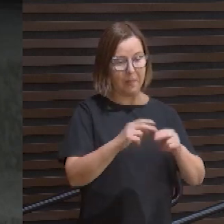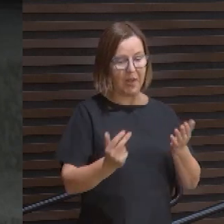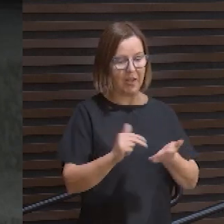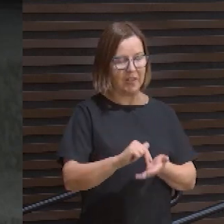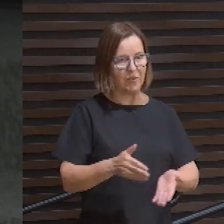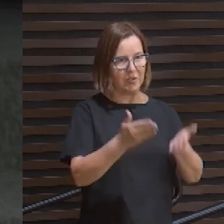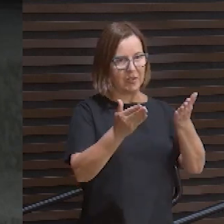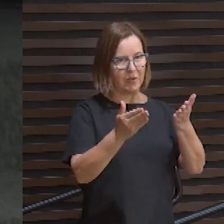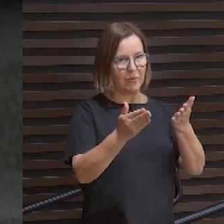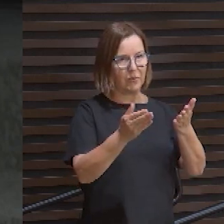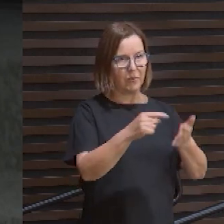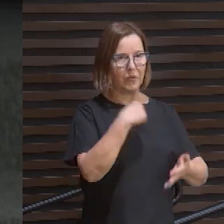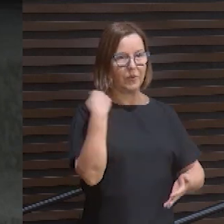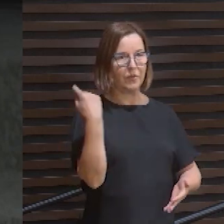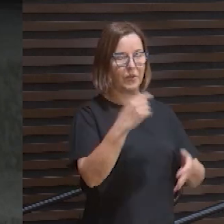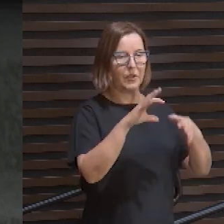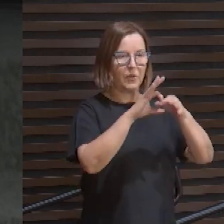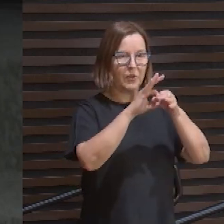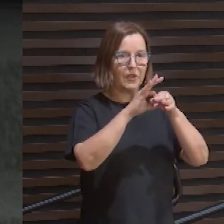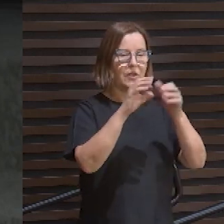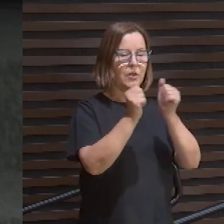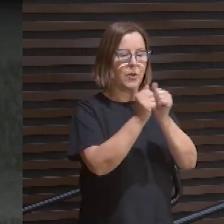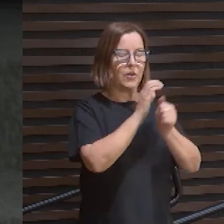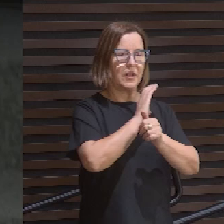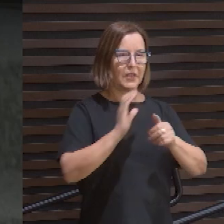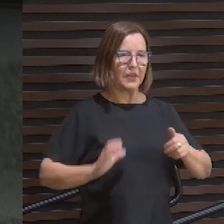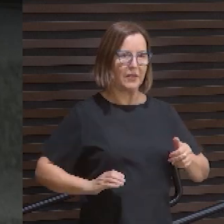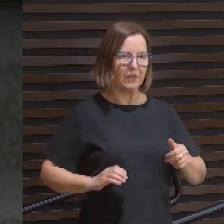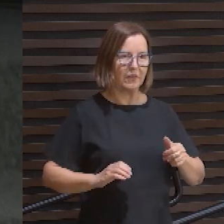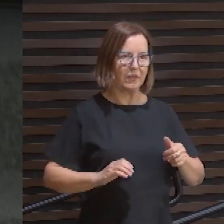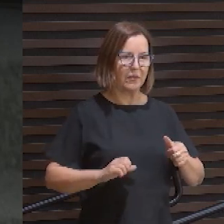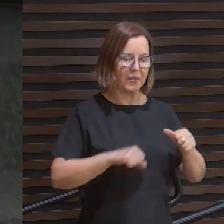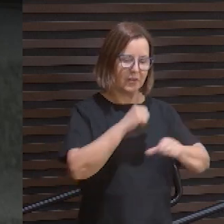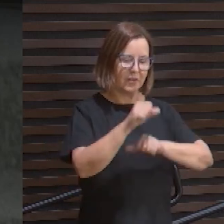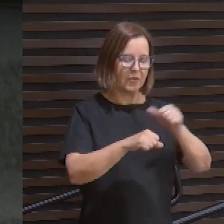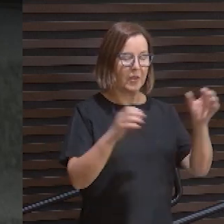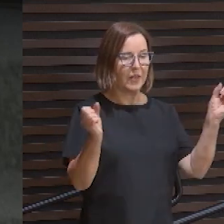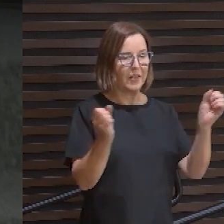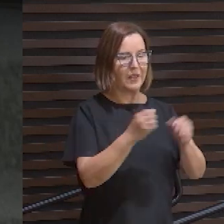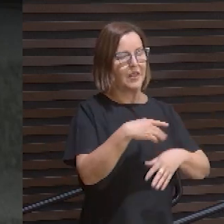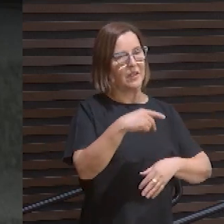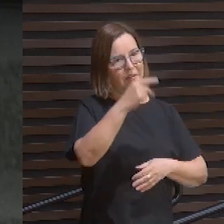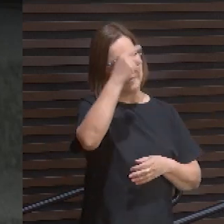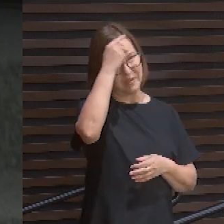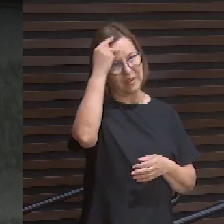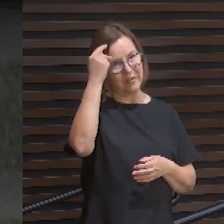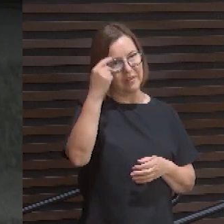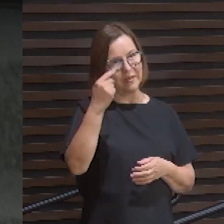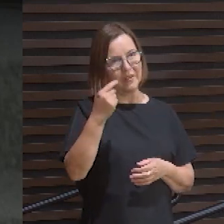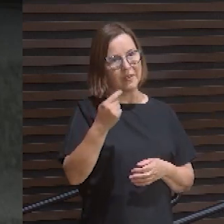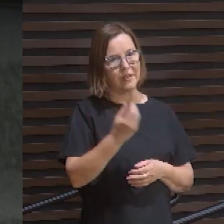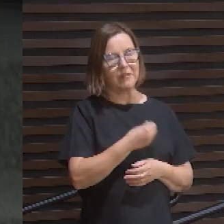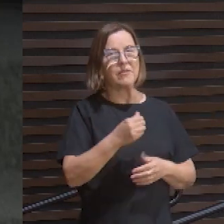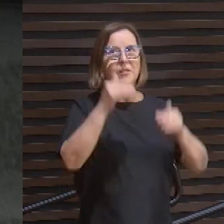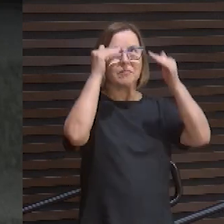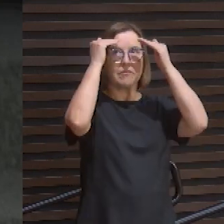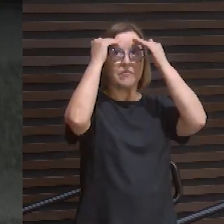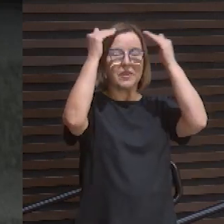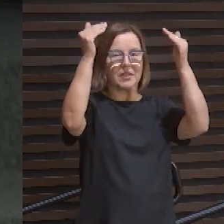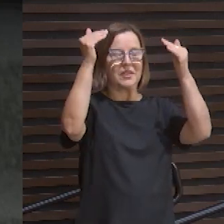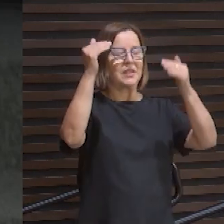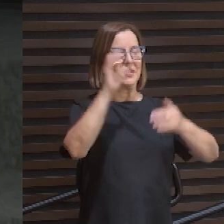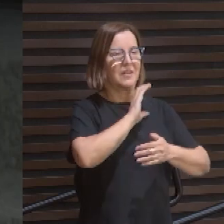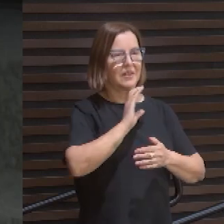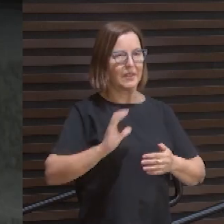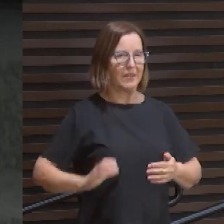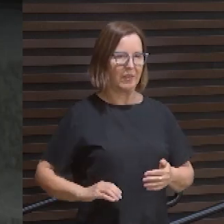ressurreição, unidos com Cristo, fomos feitos novas criaturas, vivendo em obediência a Ele.